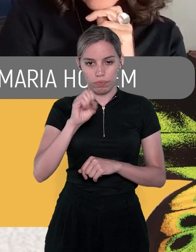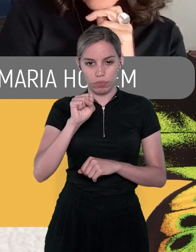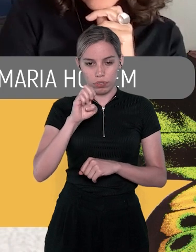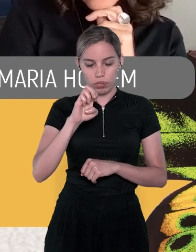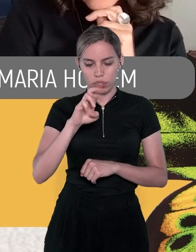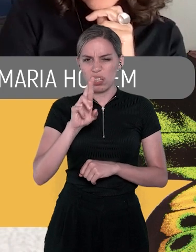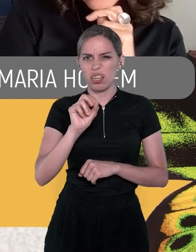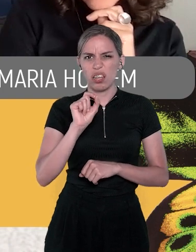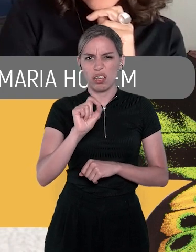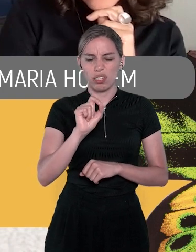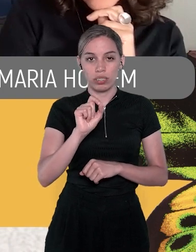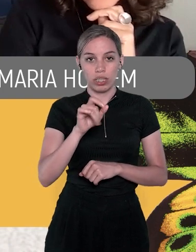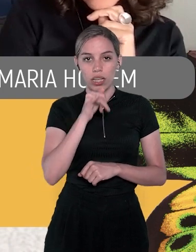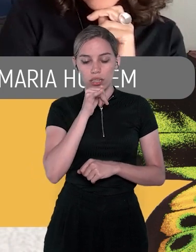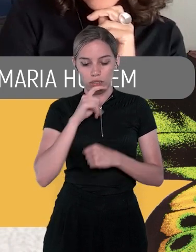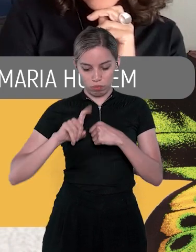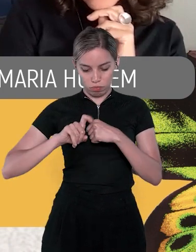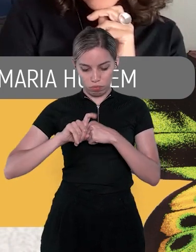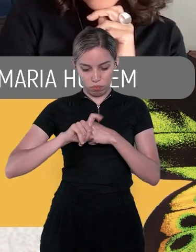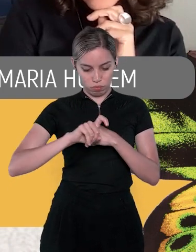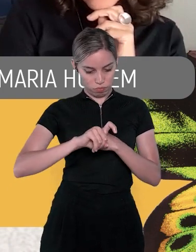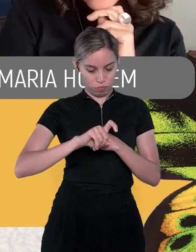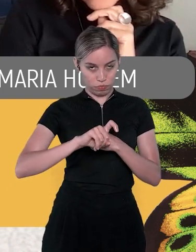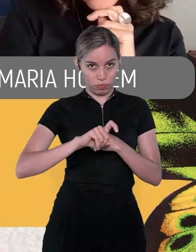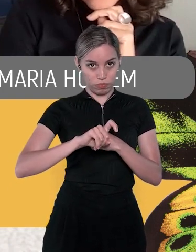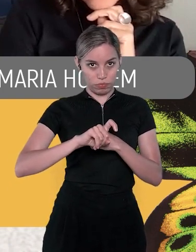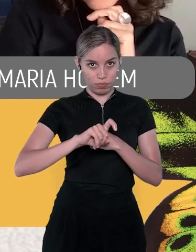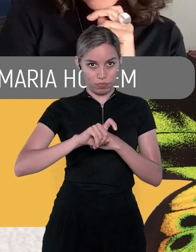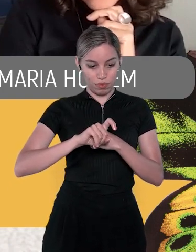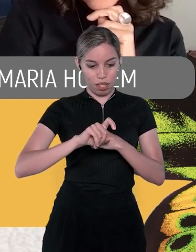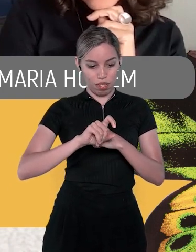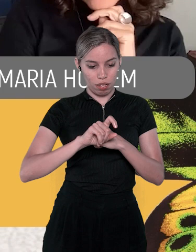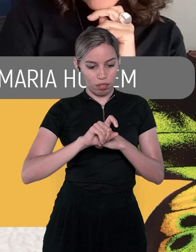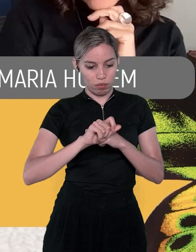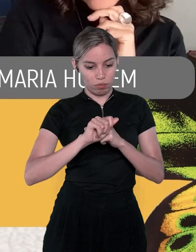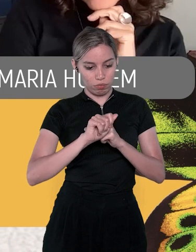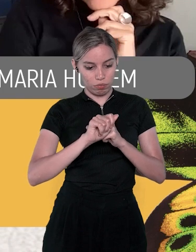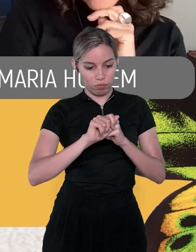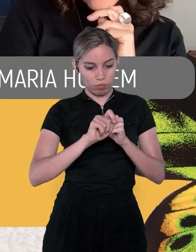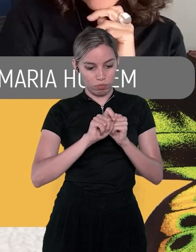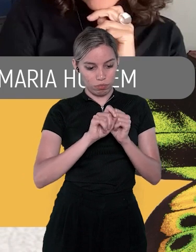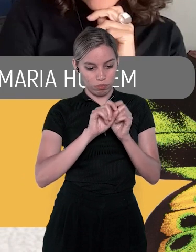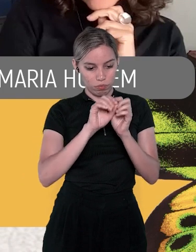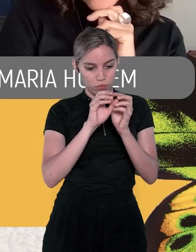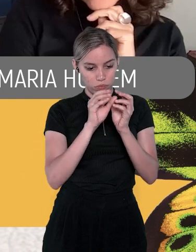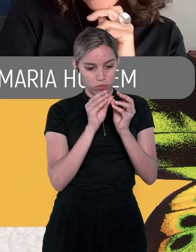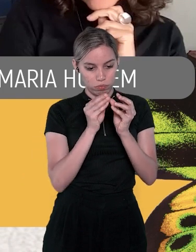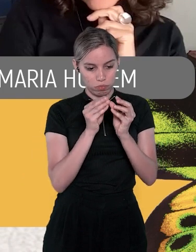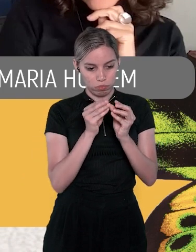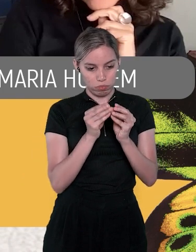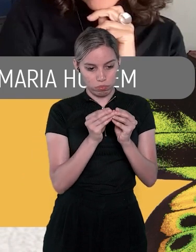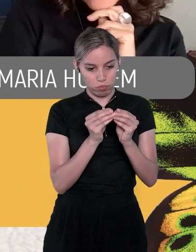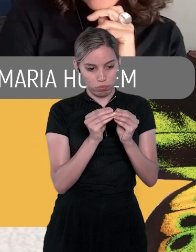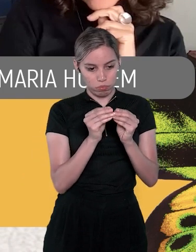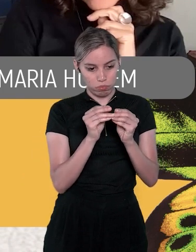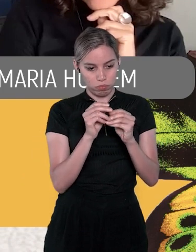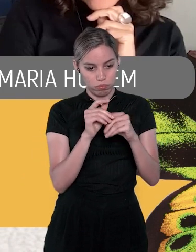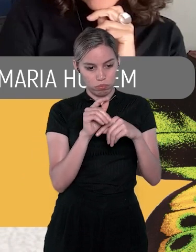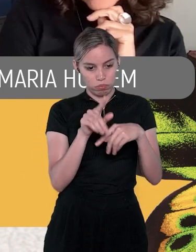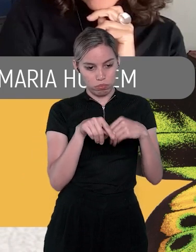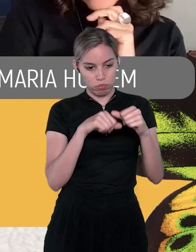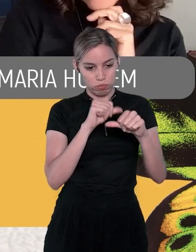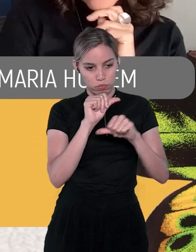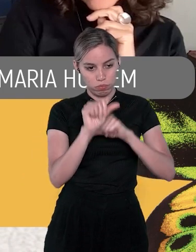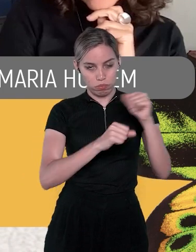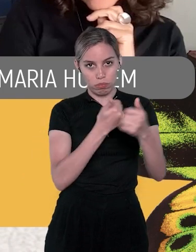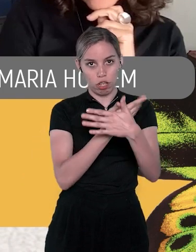né, se metamorfoseia numa borboleta, uma coisa linda. A lagarta a